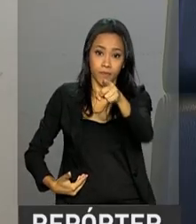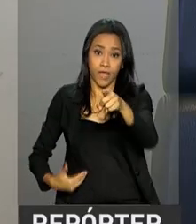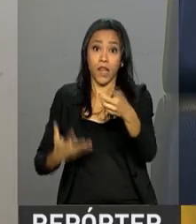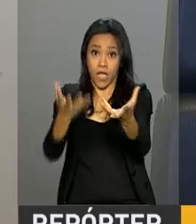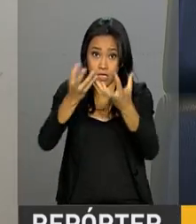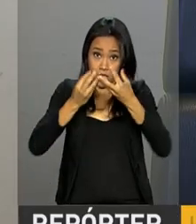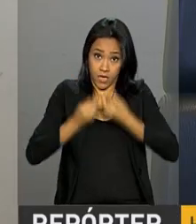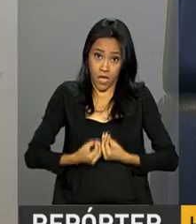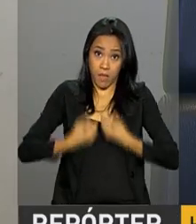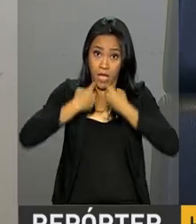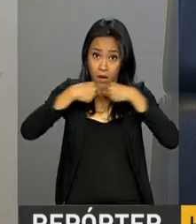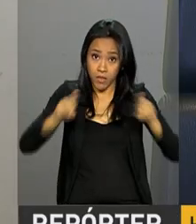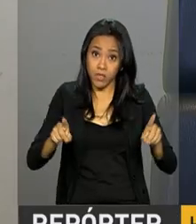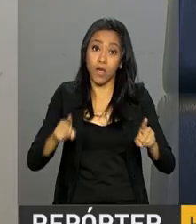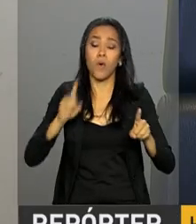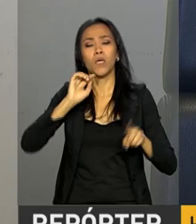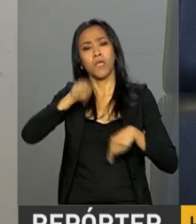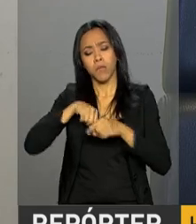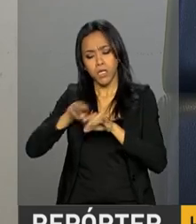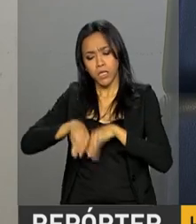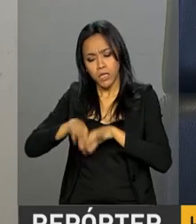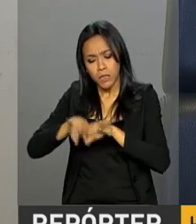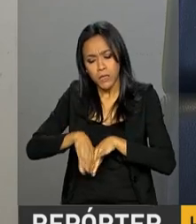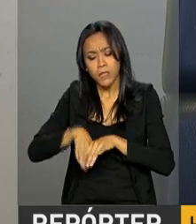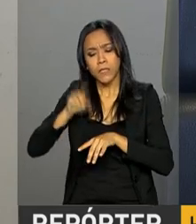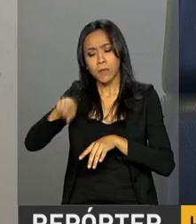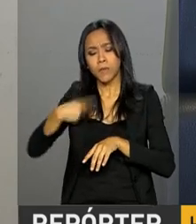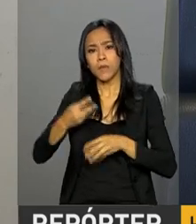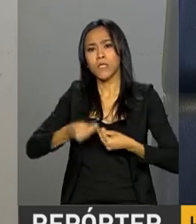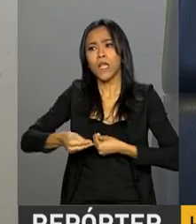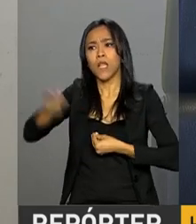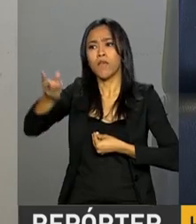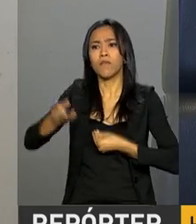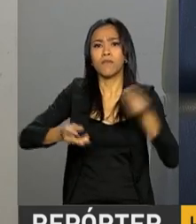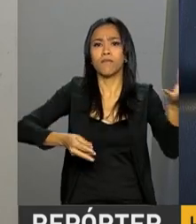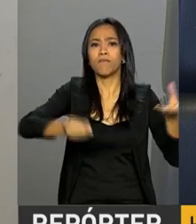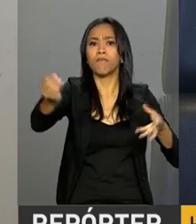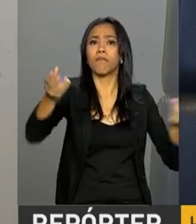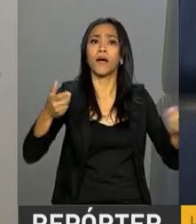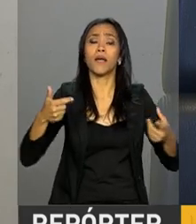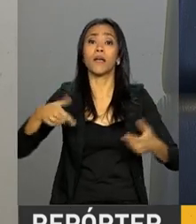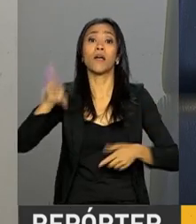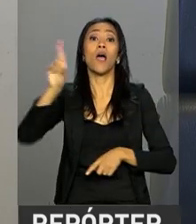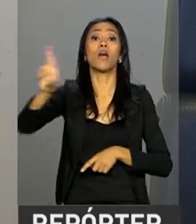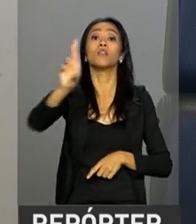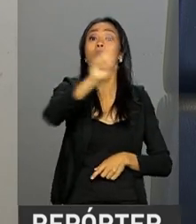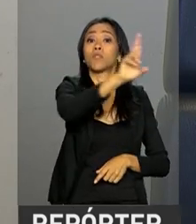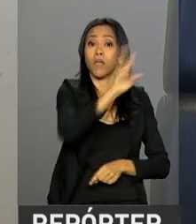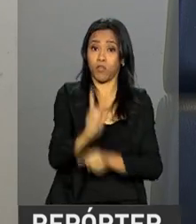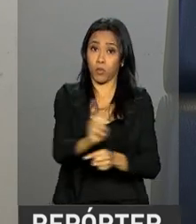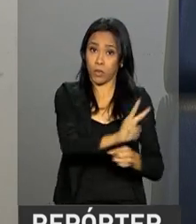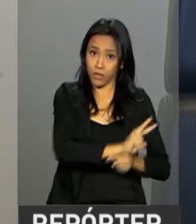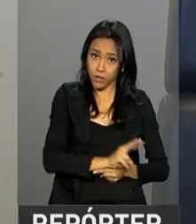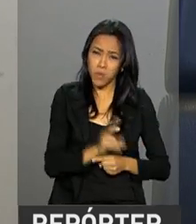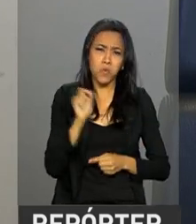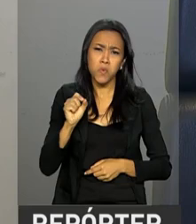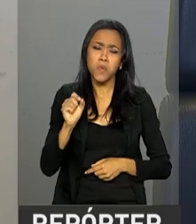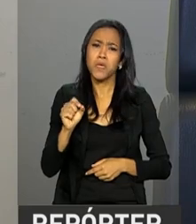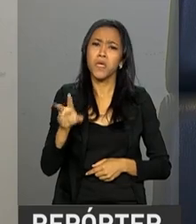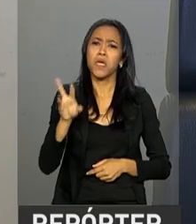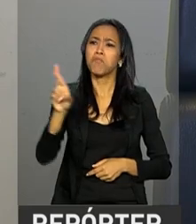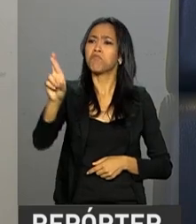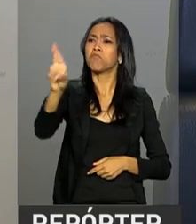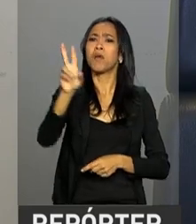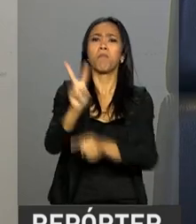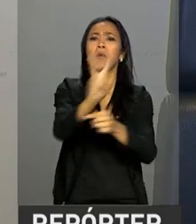recebidas processadas encaminhados para a rede de proteção o que é que isso que são a rede o que é